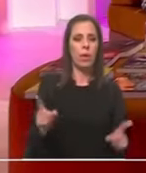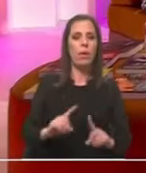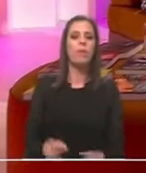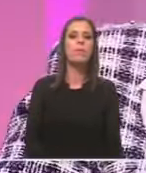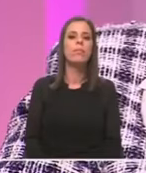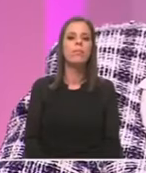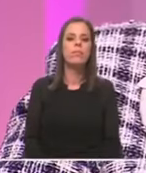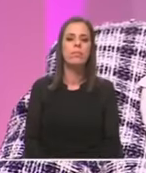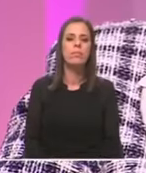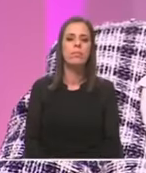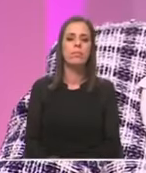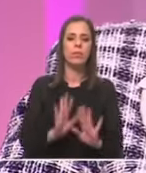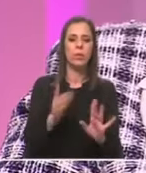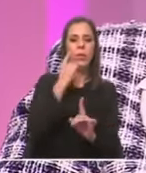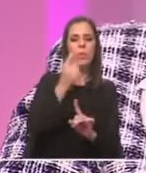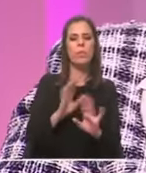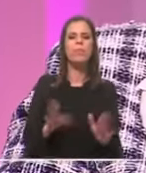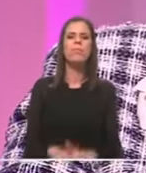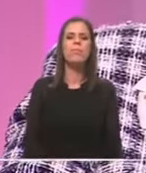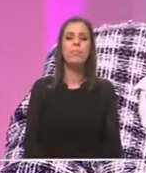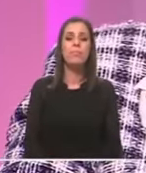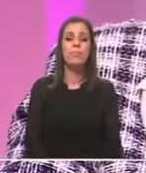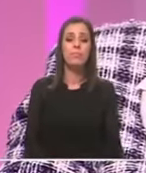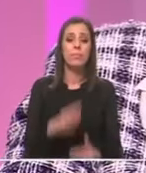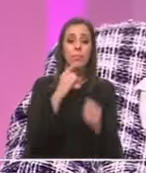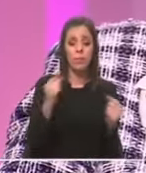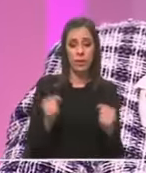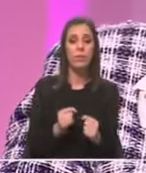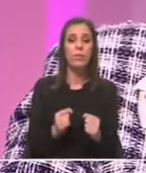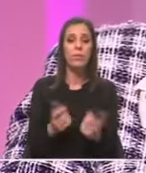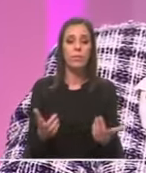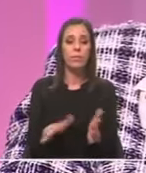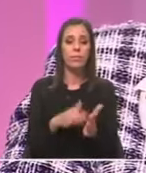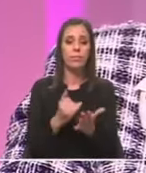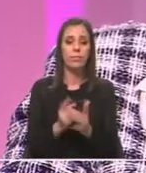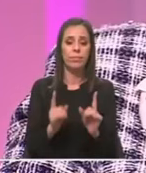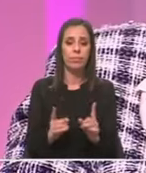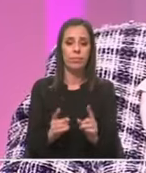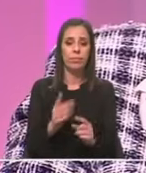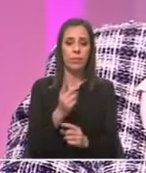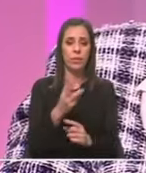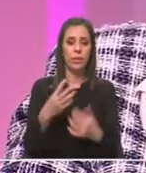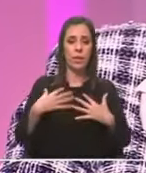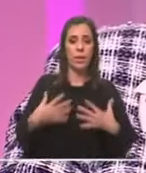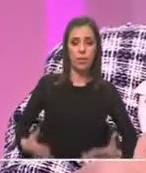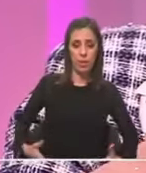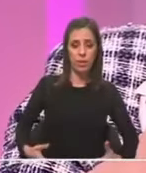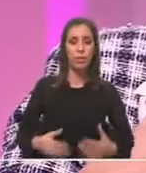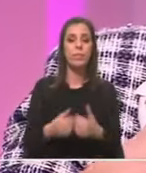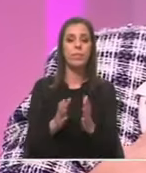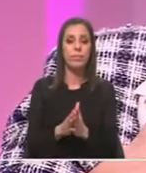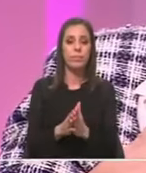não não não é só menos especiais não não não até porque no inverno ando sempre com Du ou três camisolas